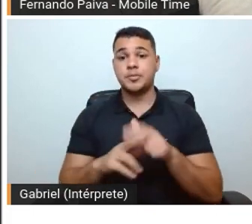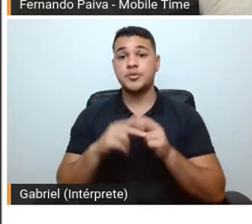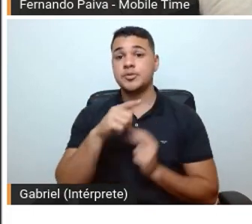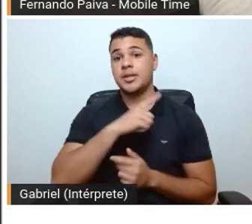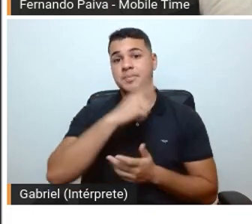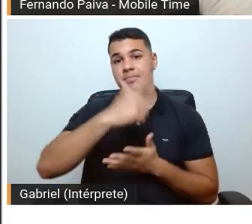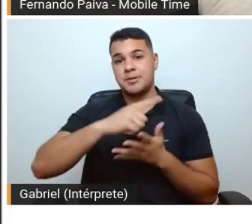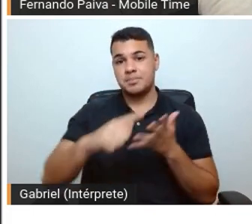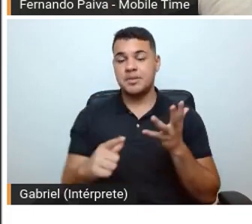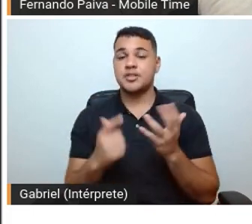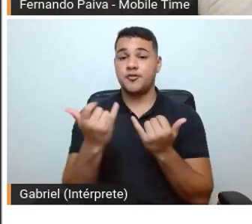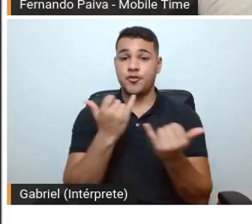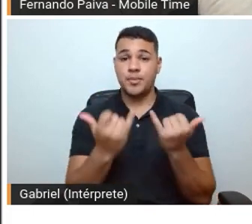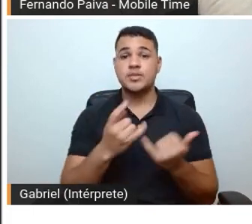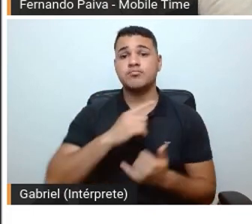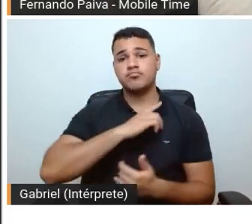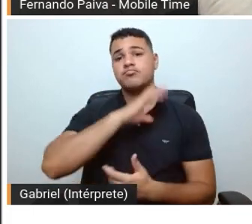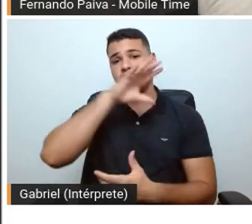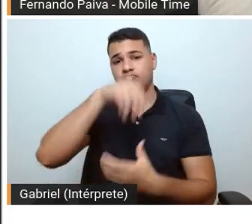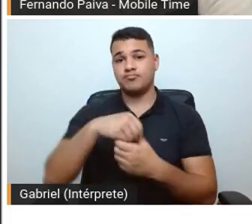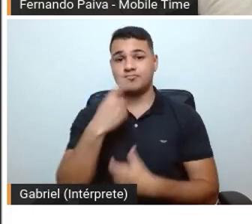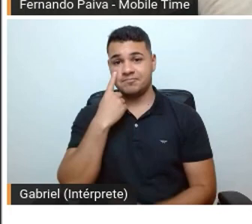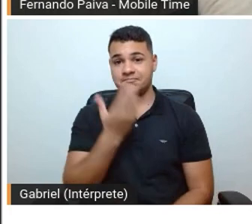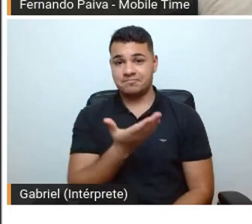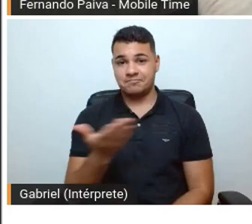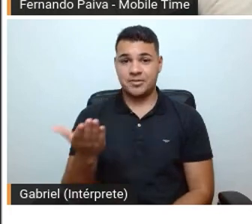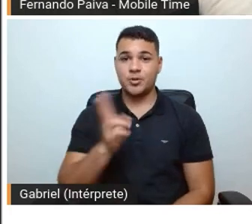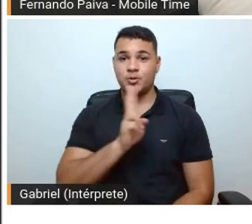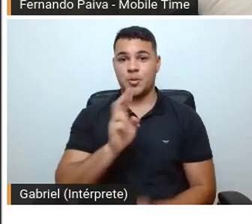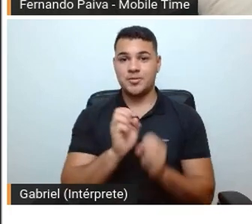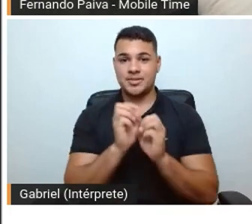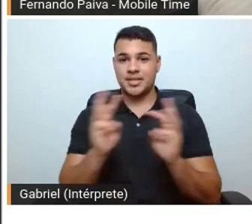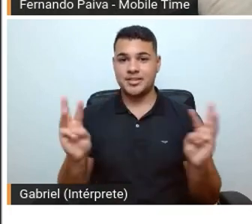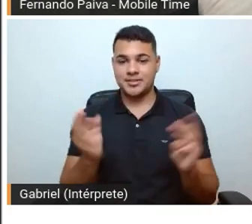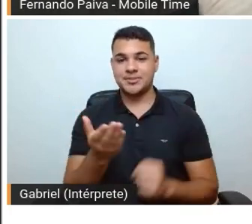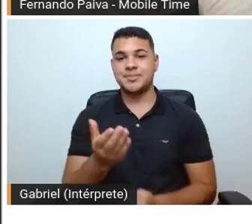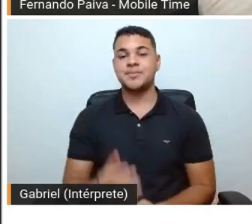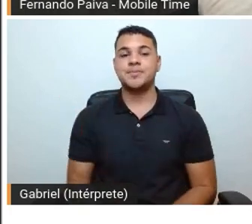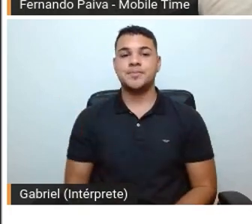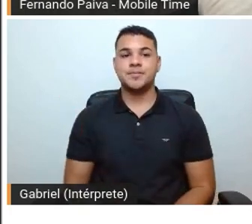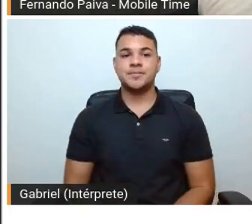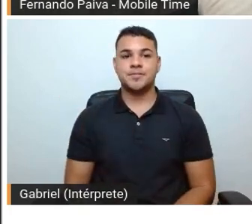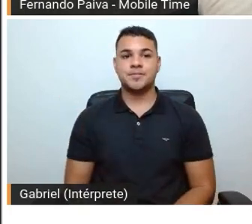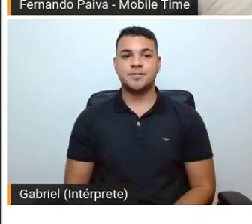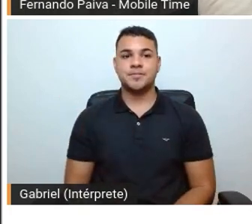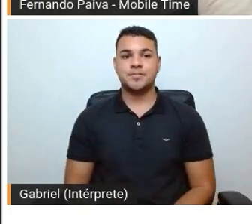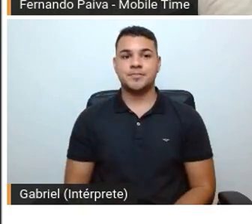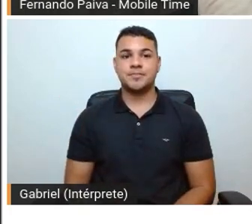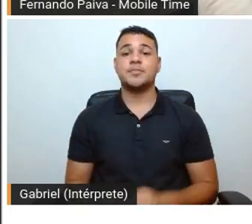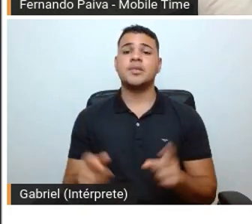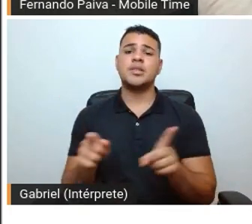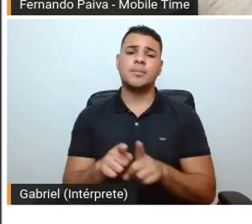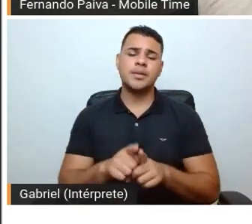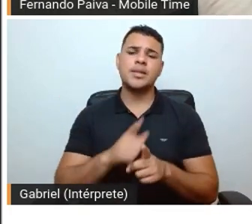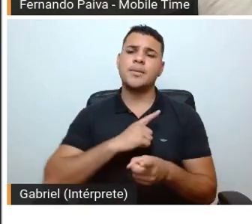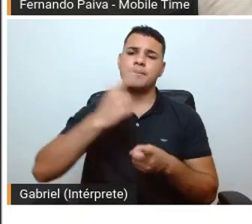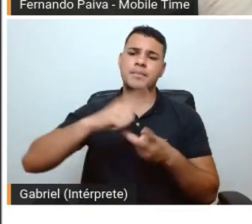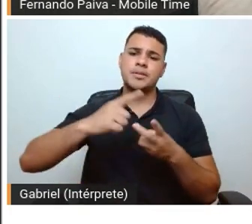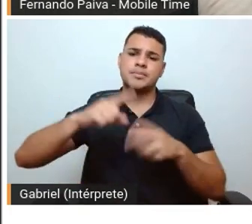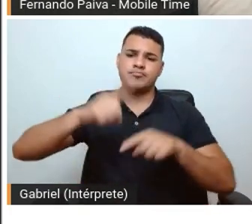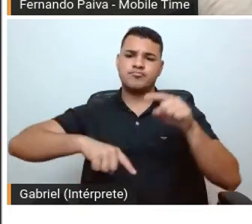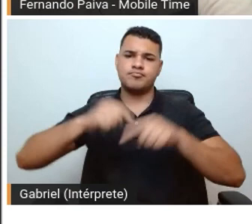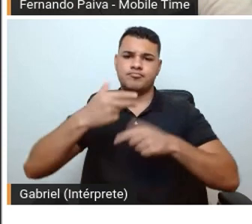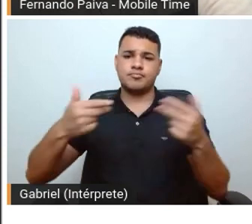mais informação vocês encontram tudo lá no mobile timer. Com.br encontra muitas matérias sobre esse mercado